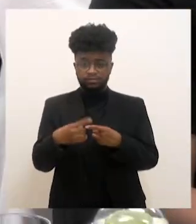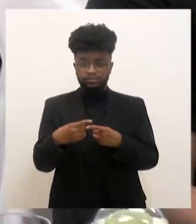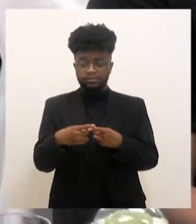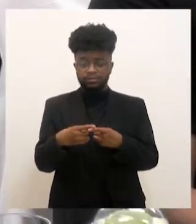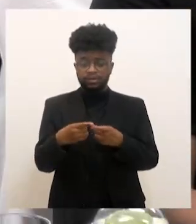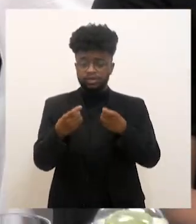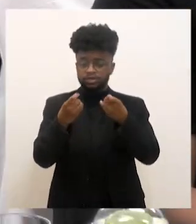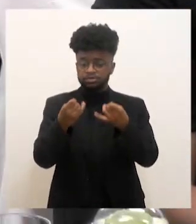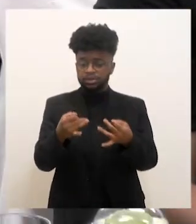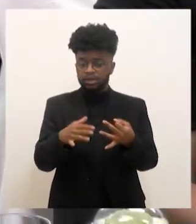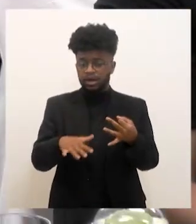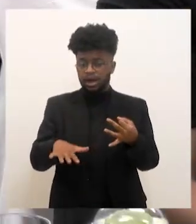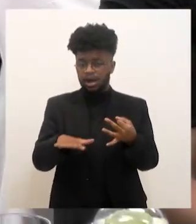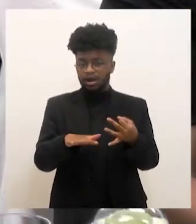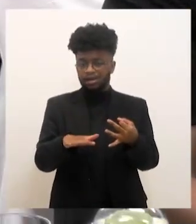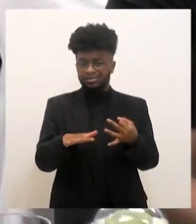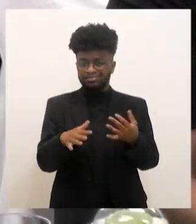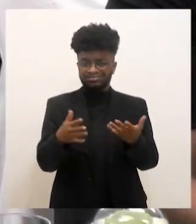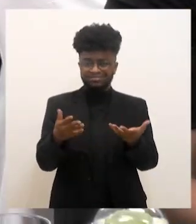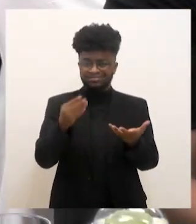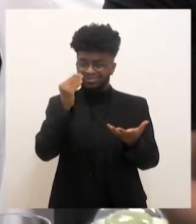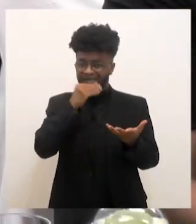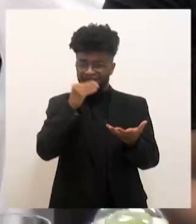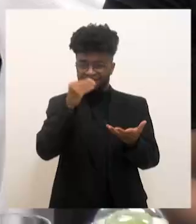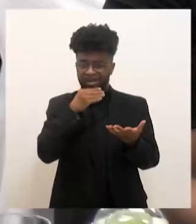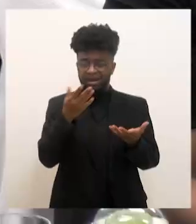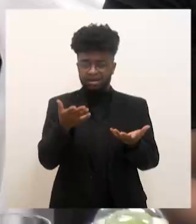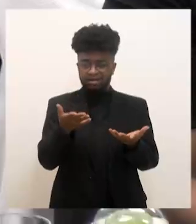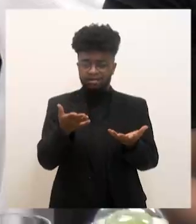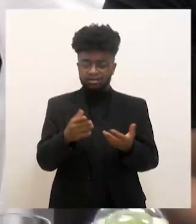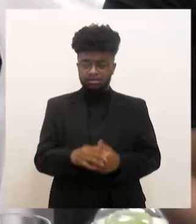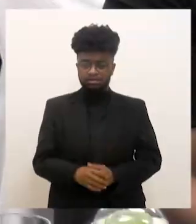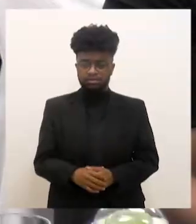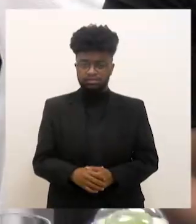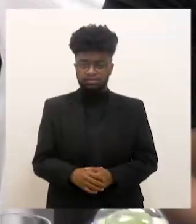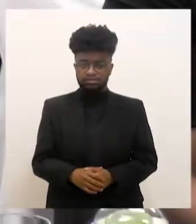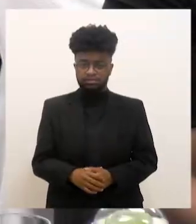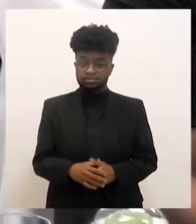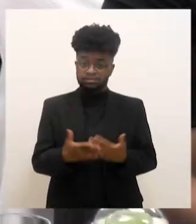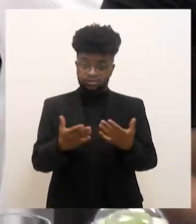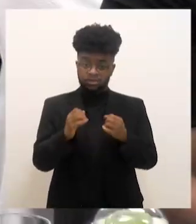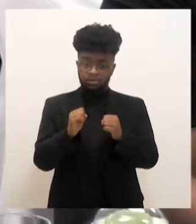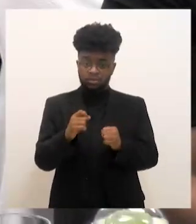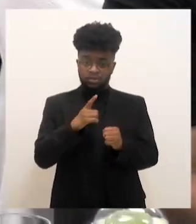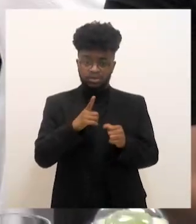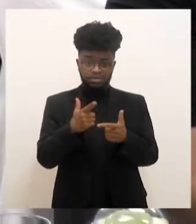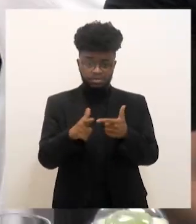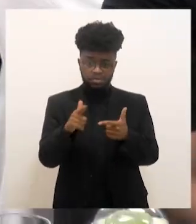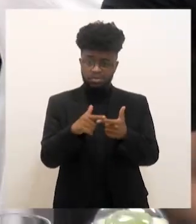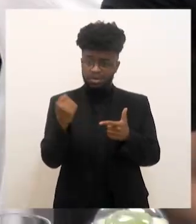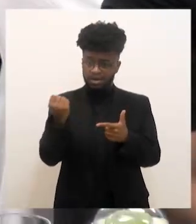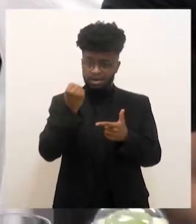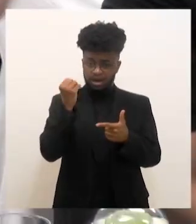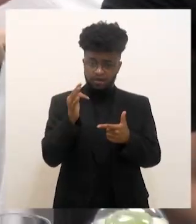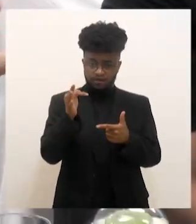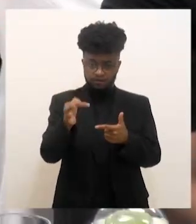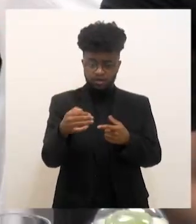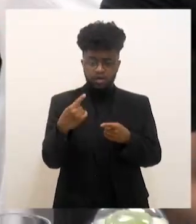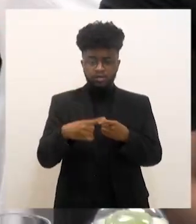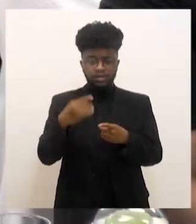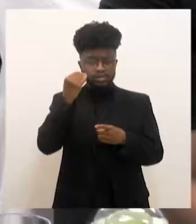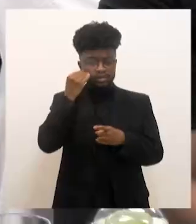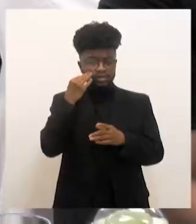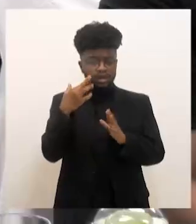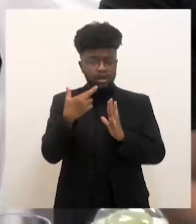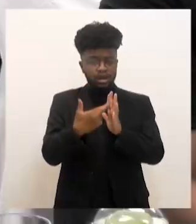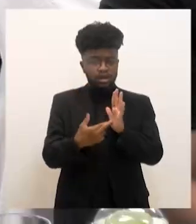área muito frágil, né? E aí pode dar problemas enormes. Você pode tentar